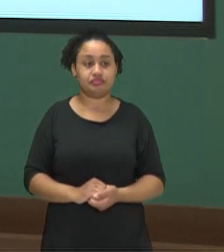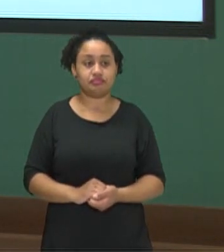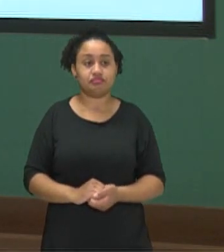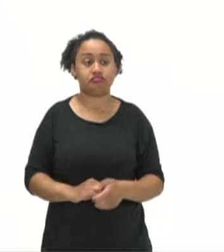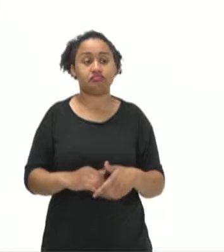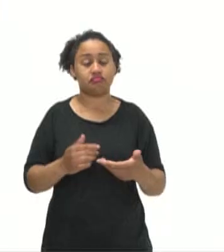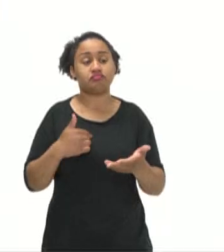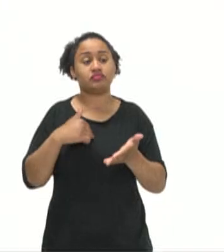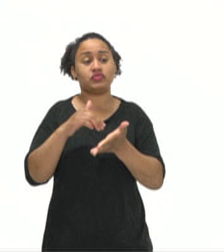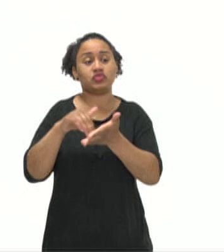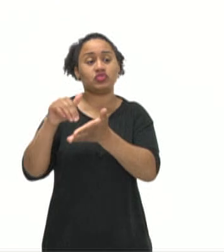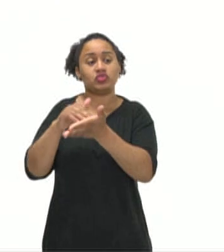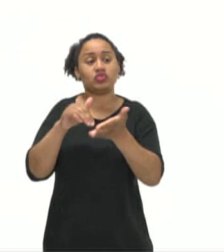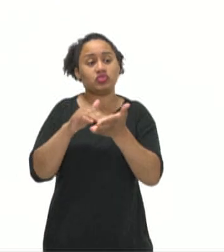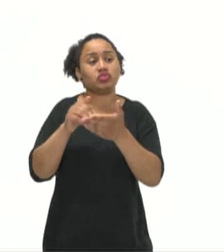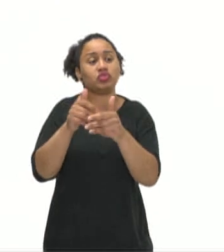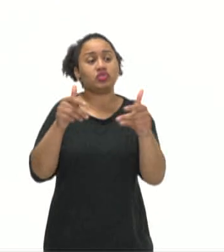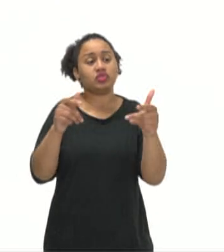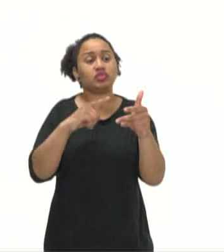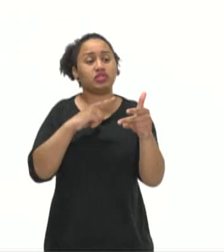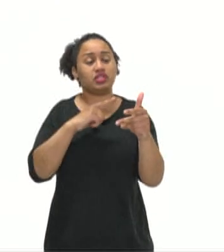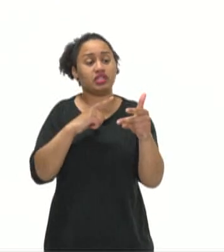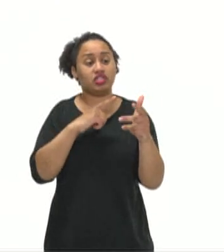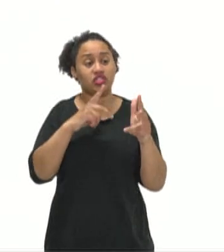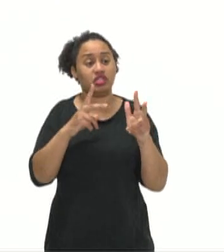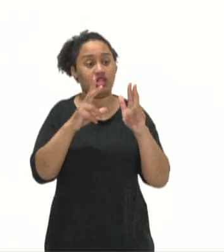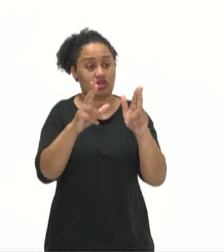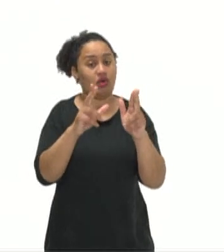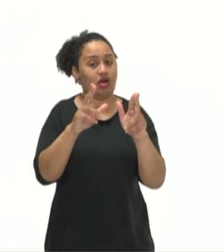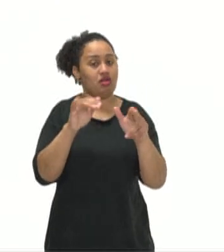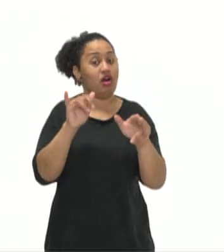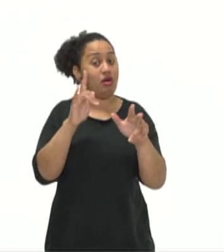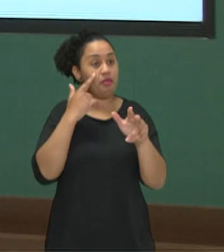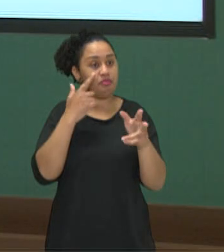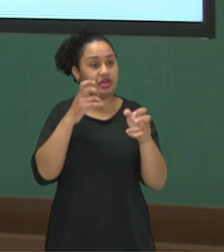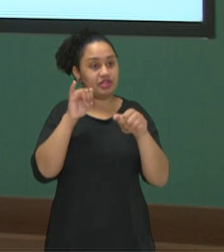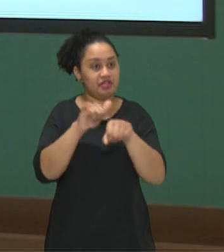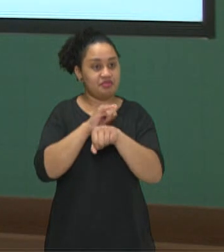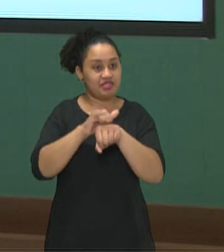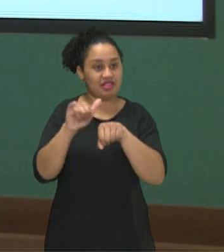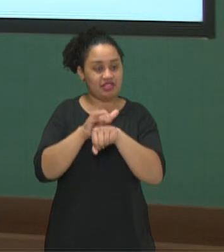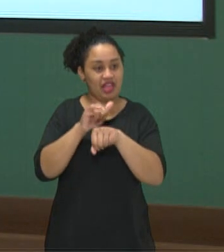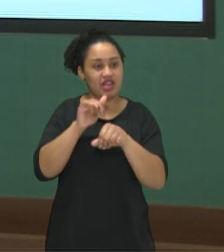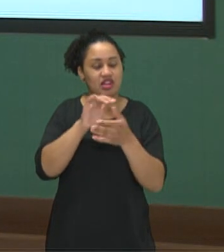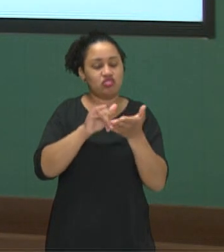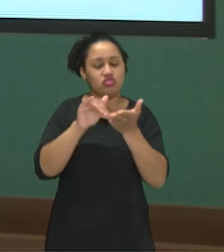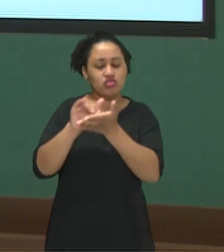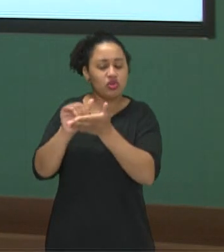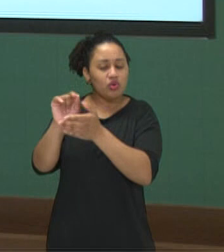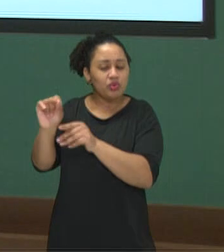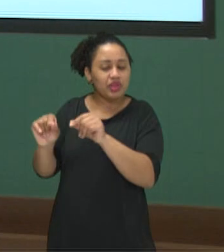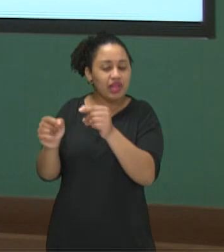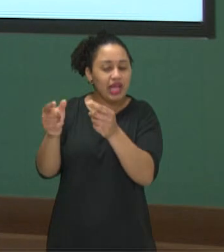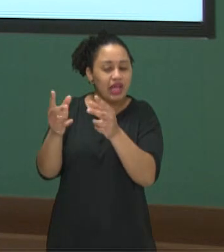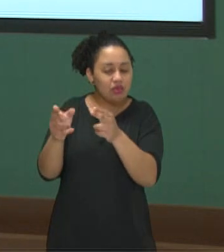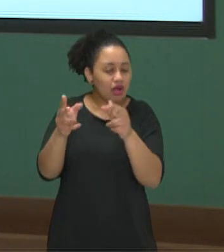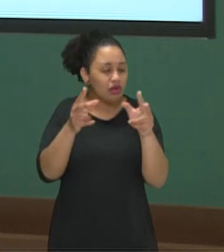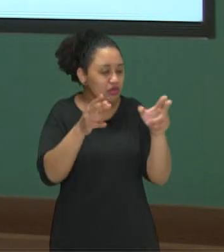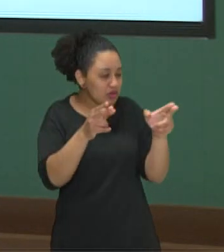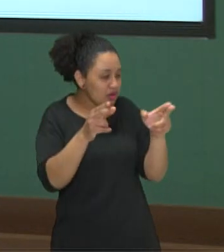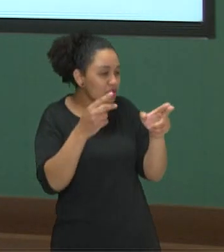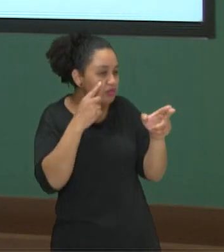Pedro retirou os elementos que possuíam a mesma massa. Olha a estratégia do Pedro. Ele vai tirar aquilo que é igual para ver se continua